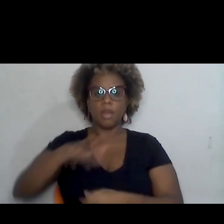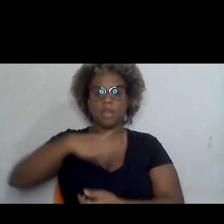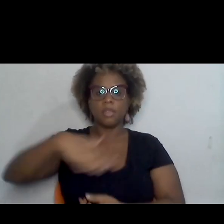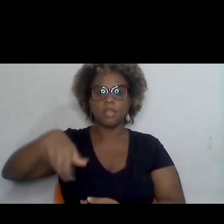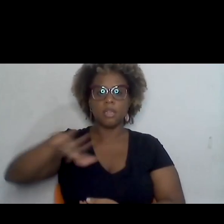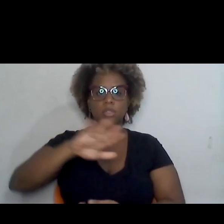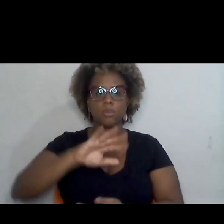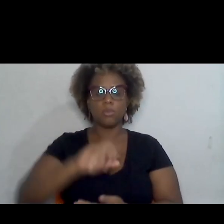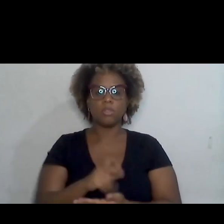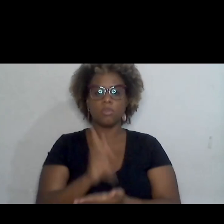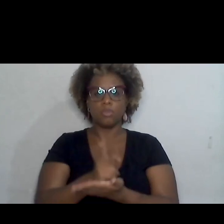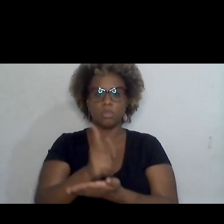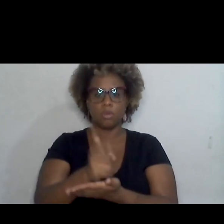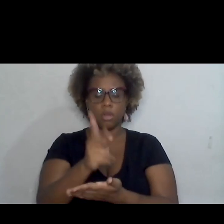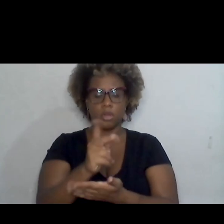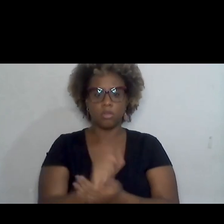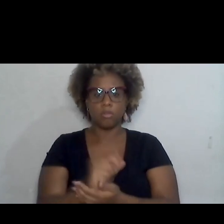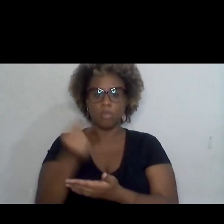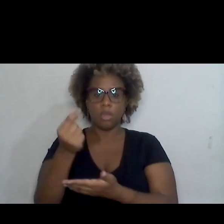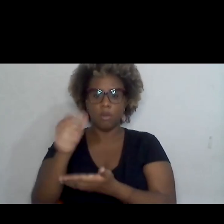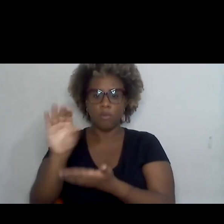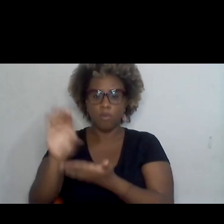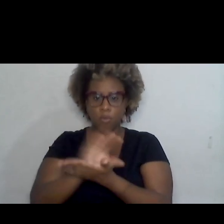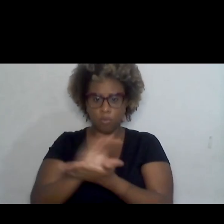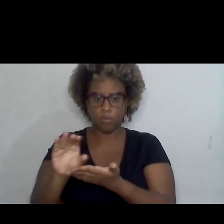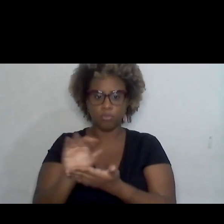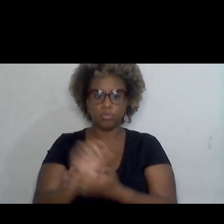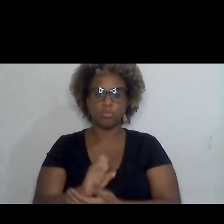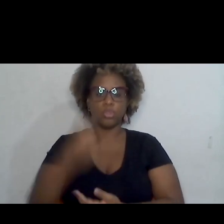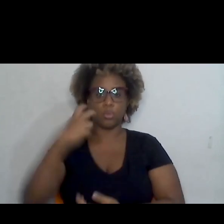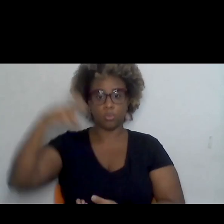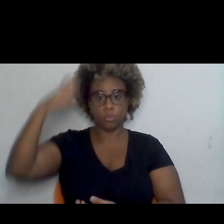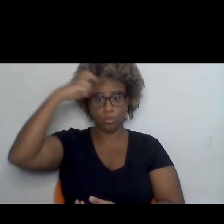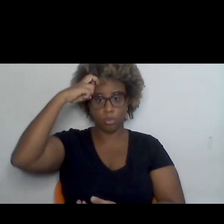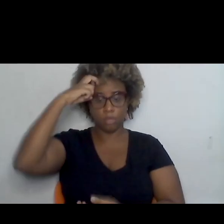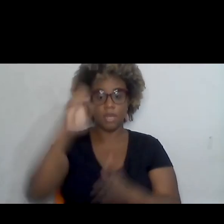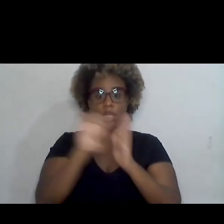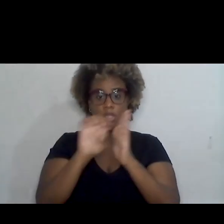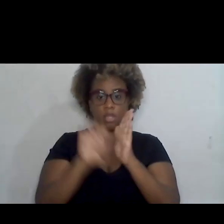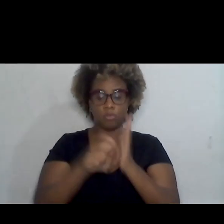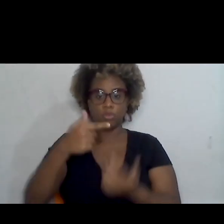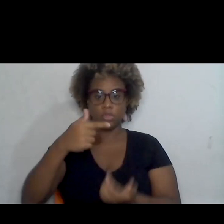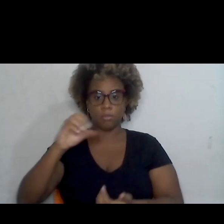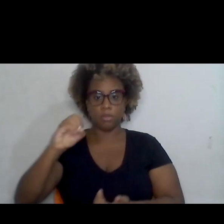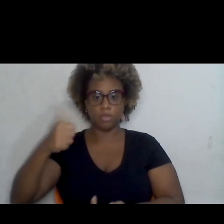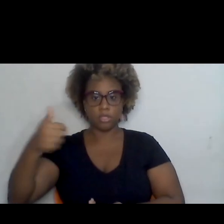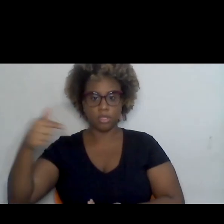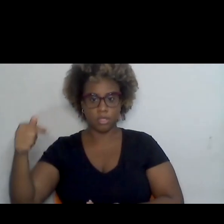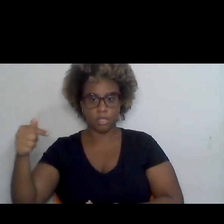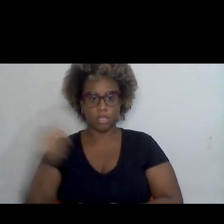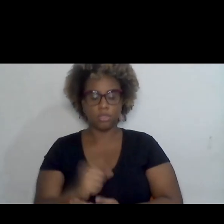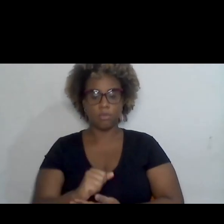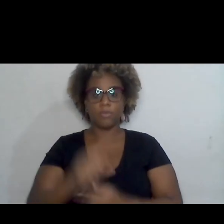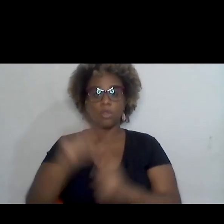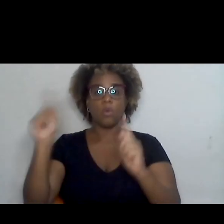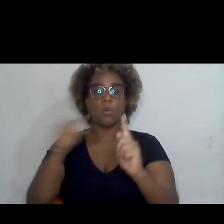também do Fundo de Cultura, também foi um edital de 2017, que tinha como objetivo o atendimento das instituições por